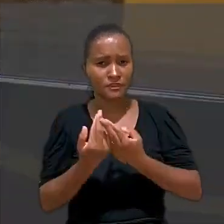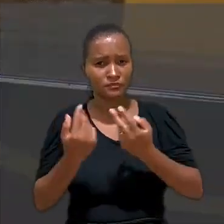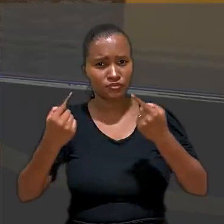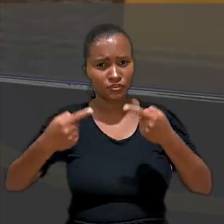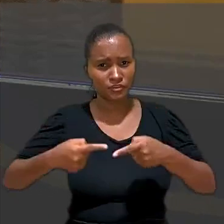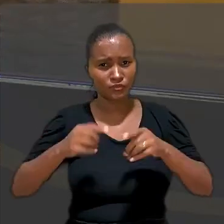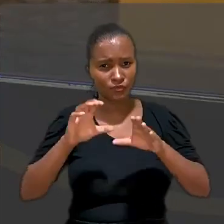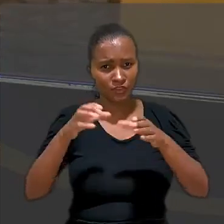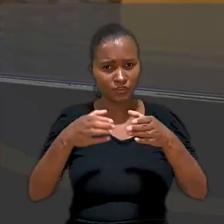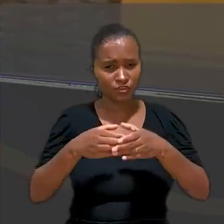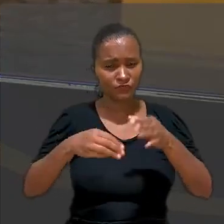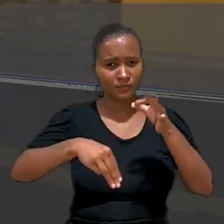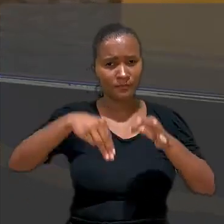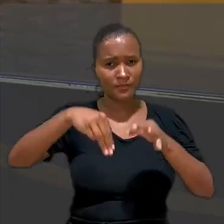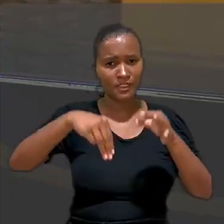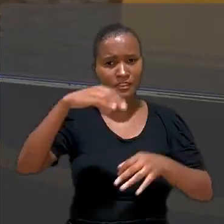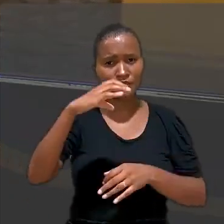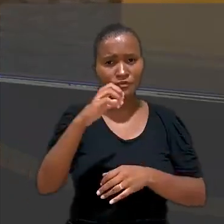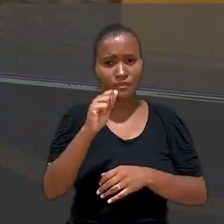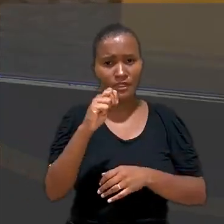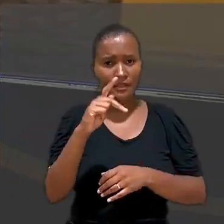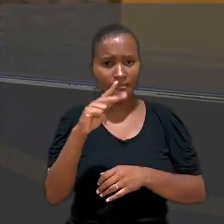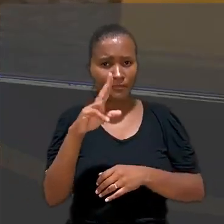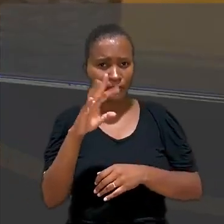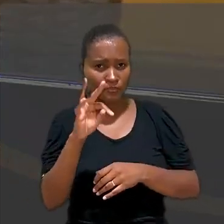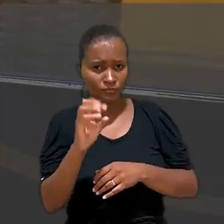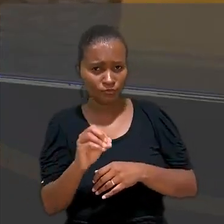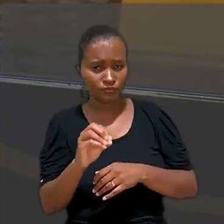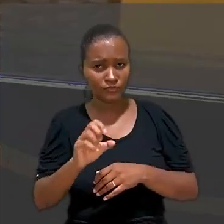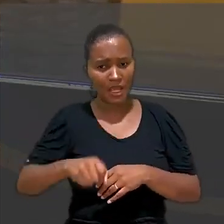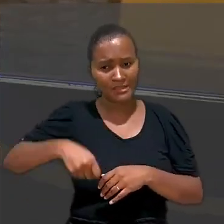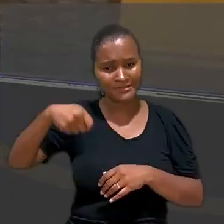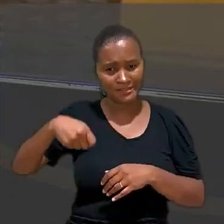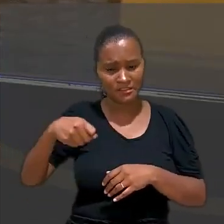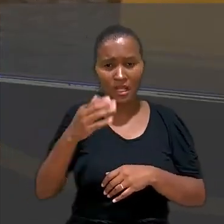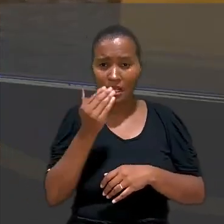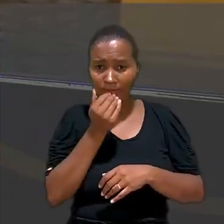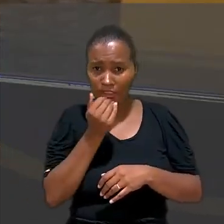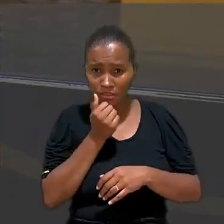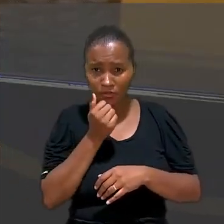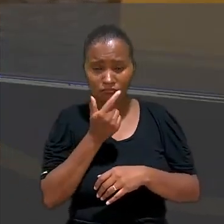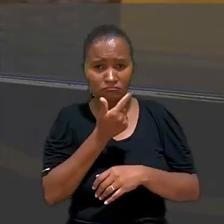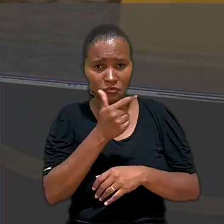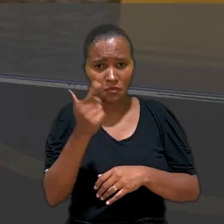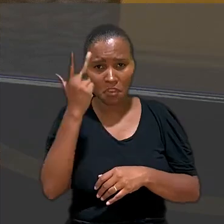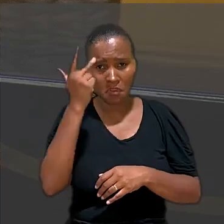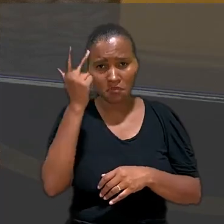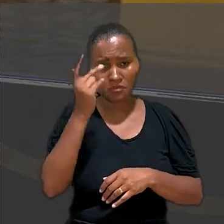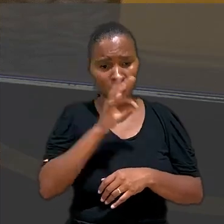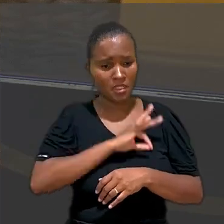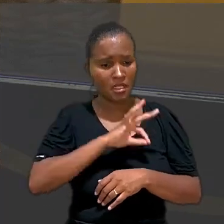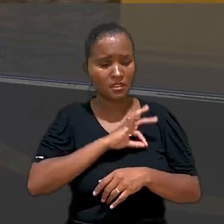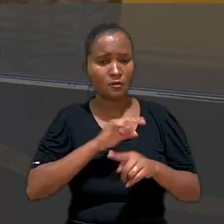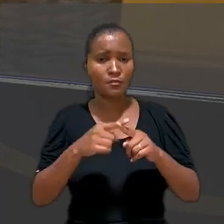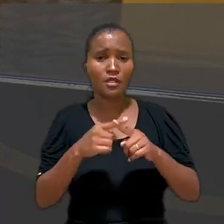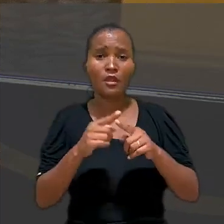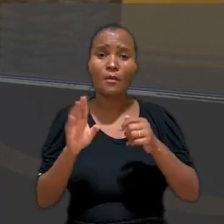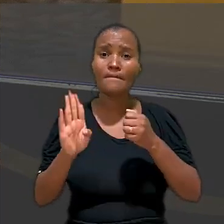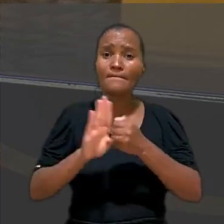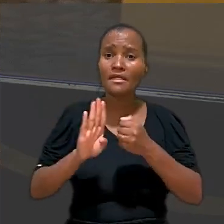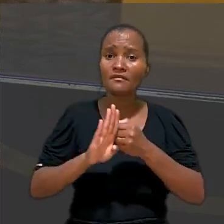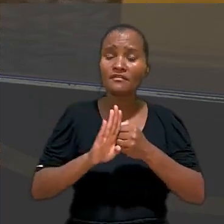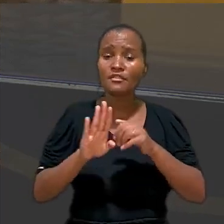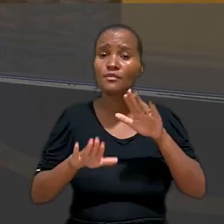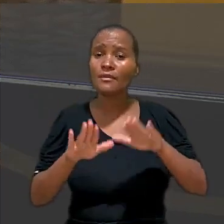na sessão de dissídios coletivos, ministro Caputo Bastos, a cesta básica não tem natureza salarial, uma vez que o benefício